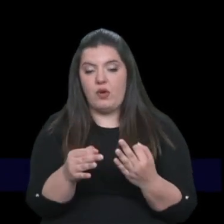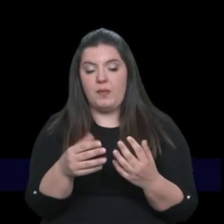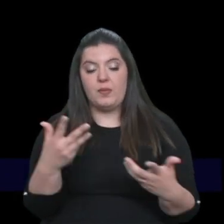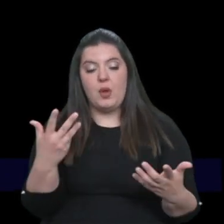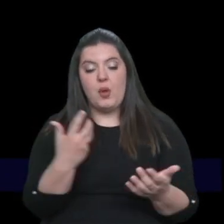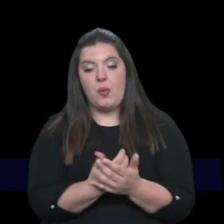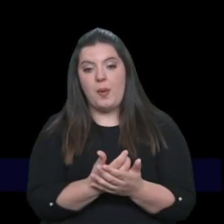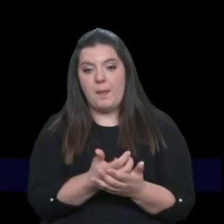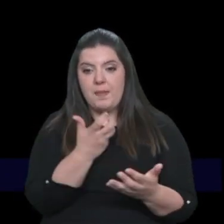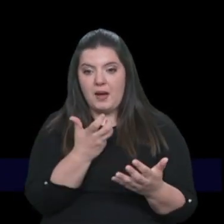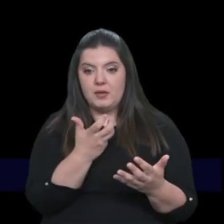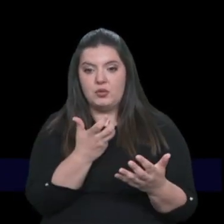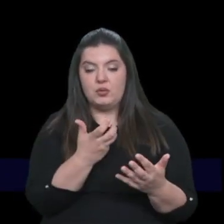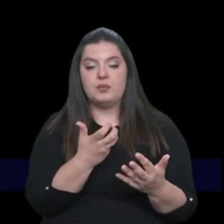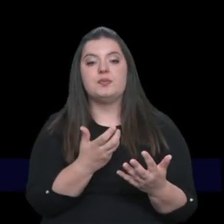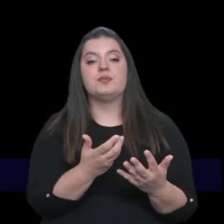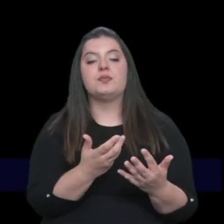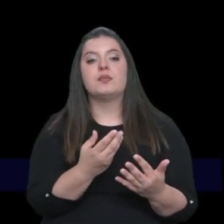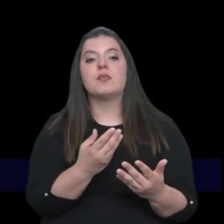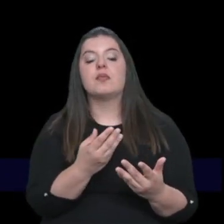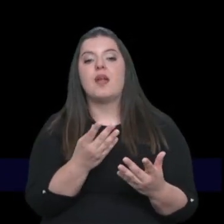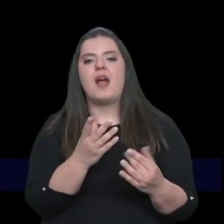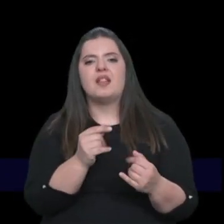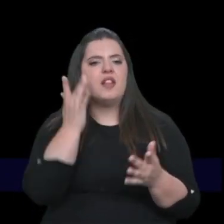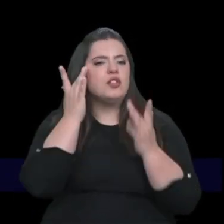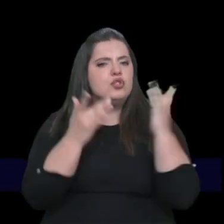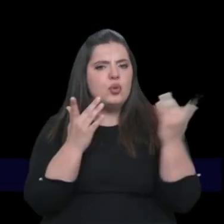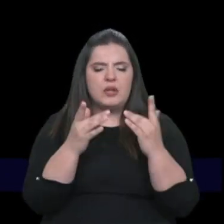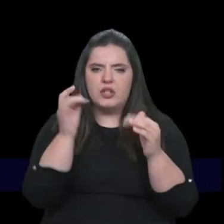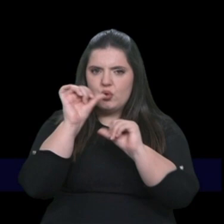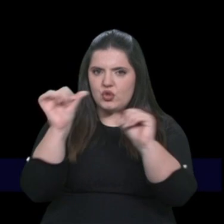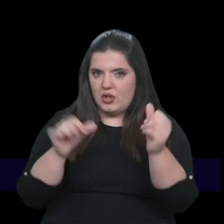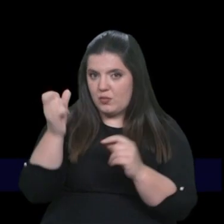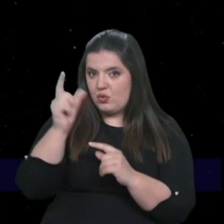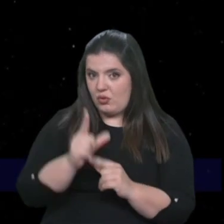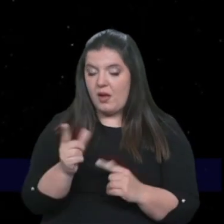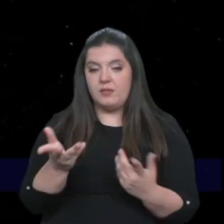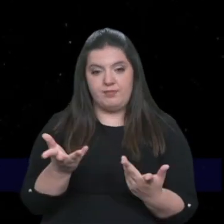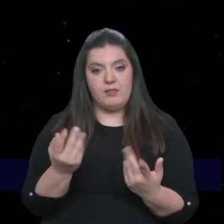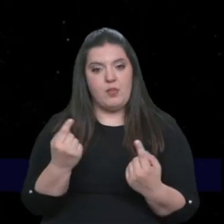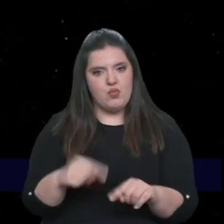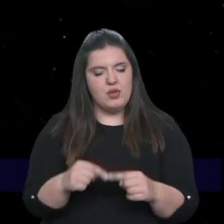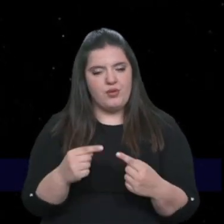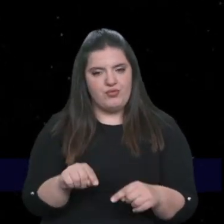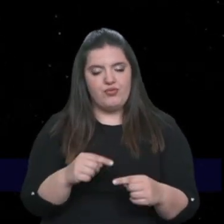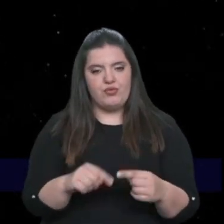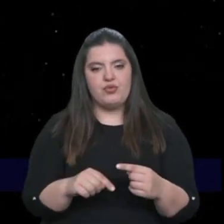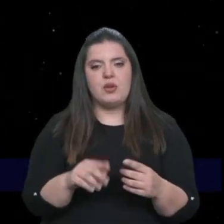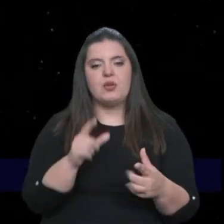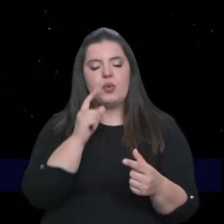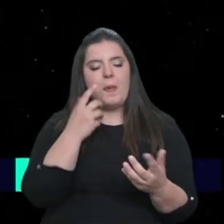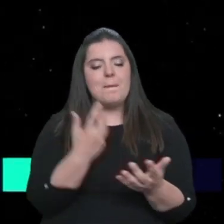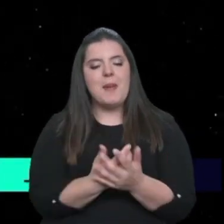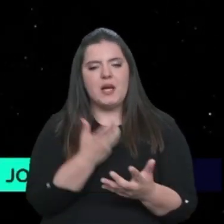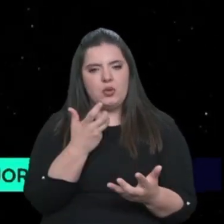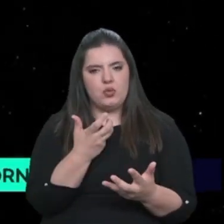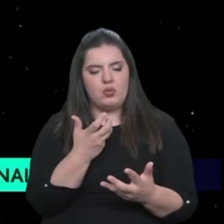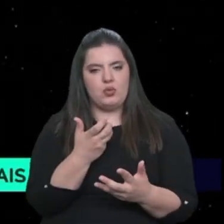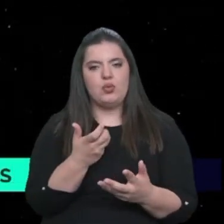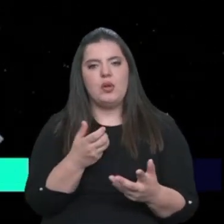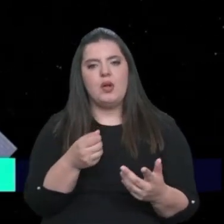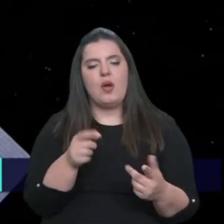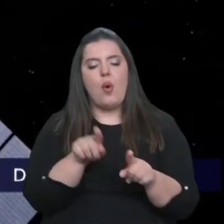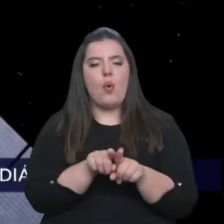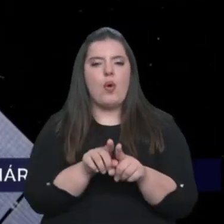impacto, e há tantas teorias no Sistema Solar que abordam sempre a questão dos impactos, um